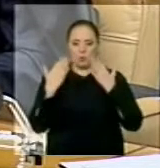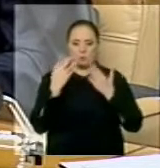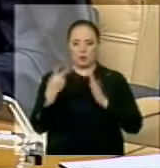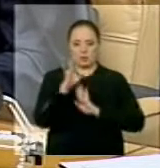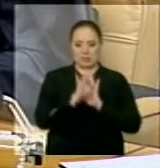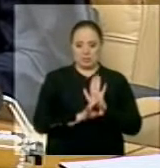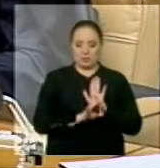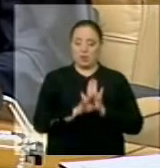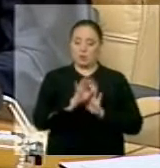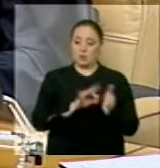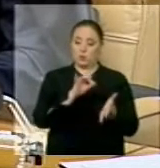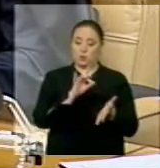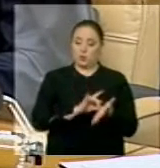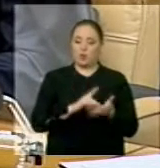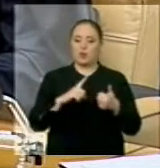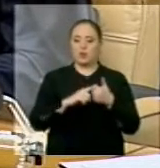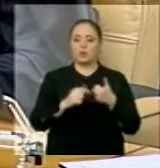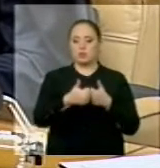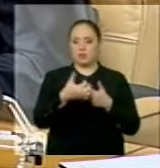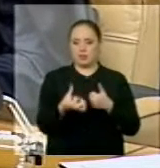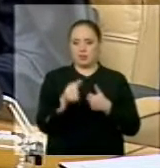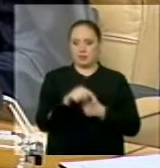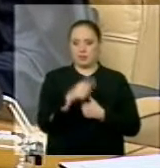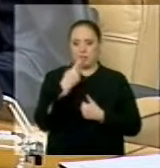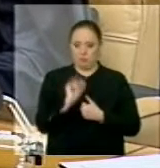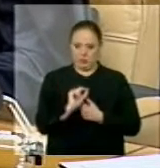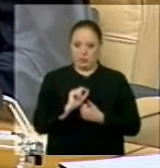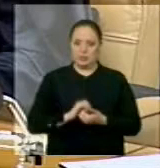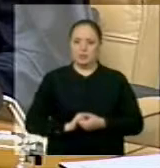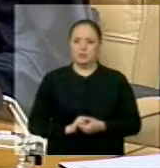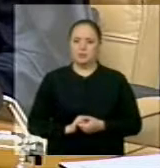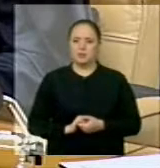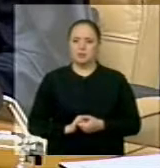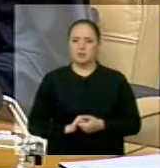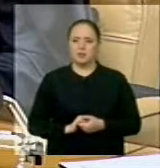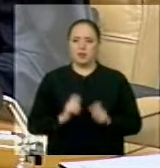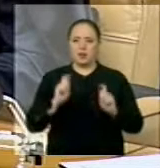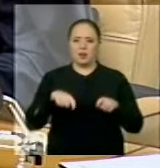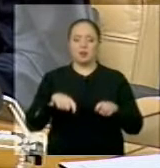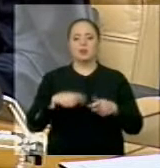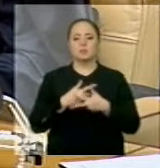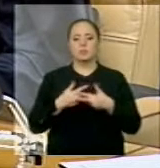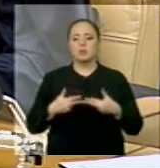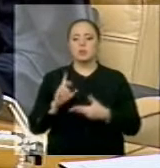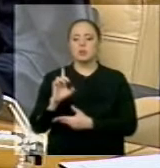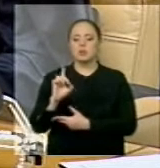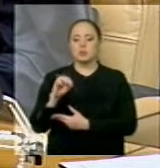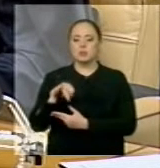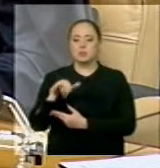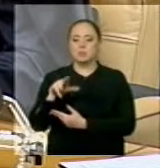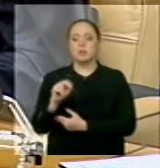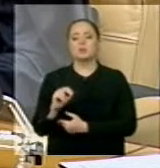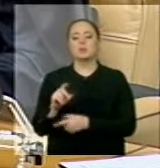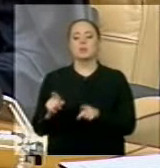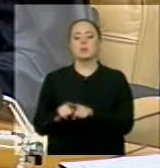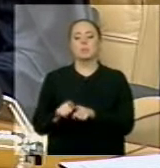redação original do artigo 16 era a seguinte: as condições resolutivas do título de domínio e do termo de concessão de